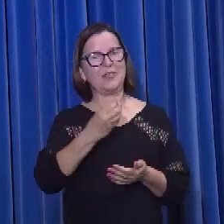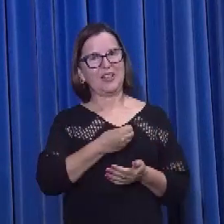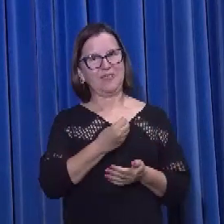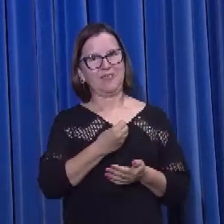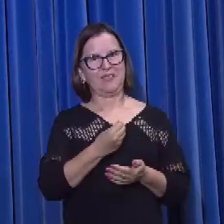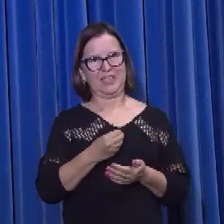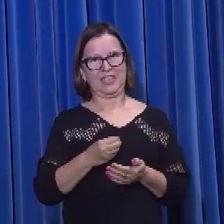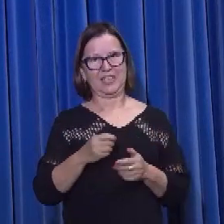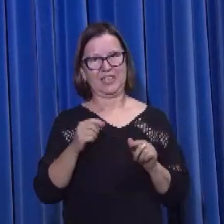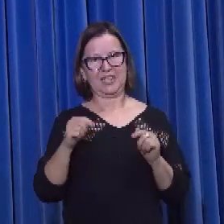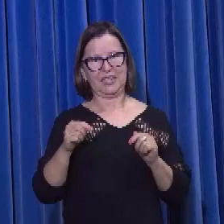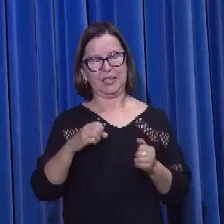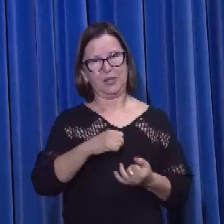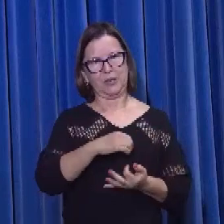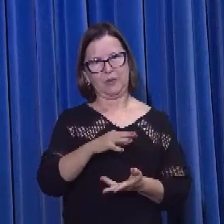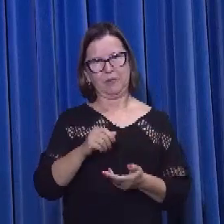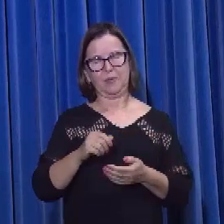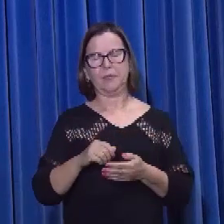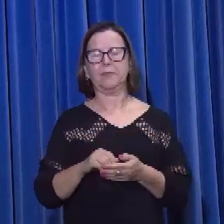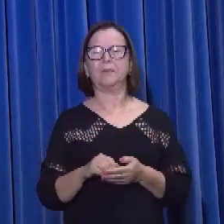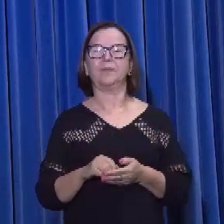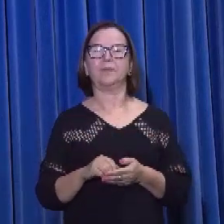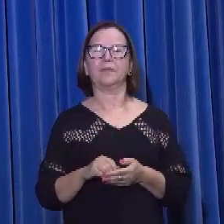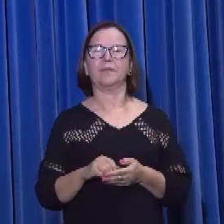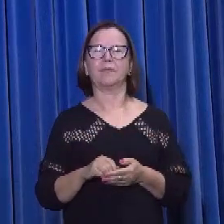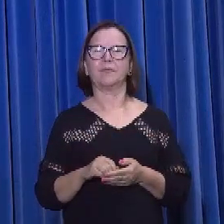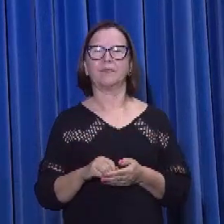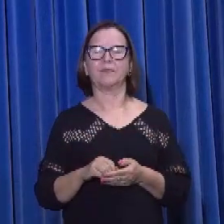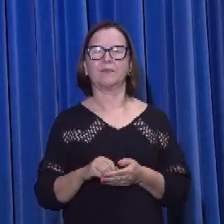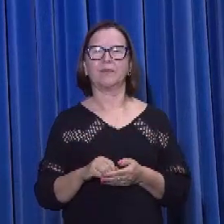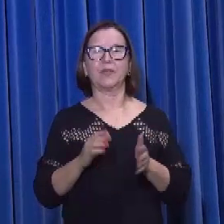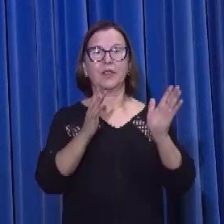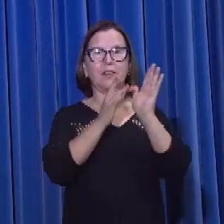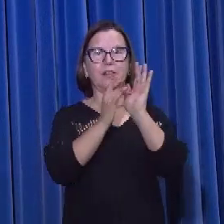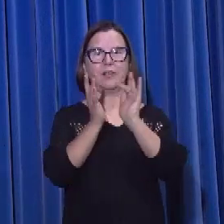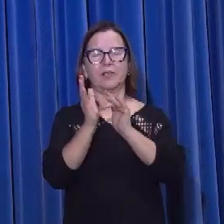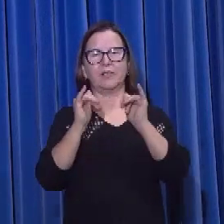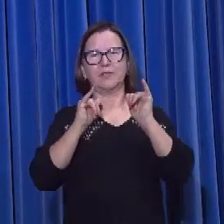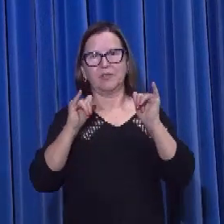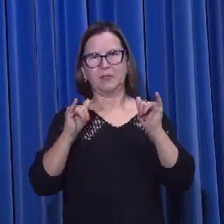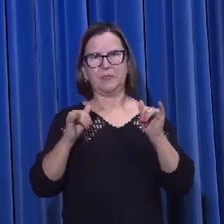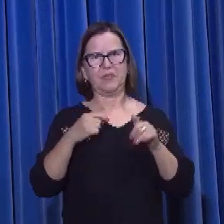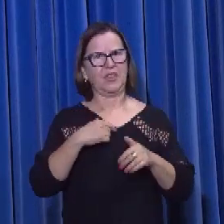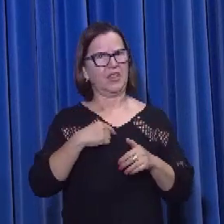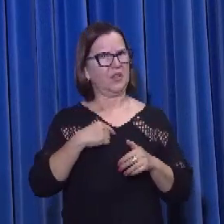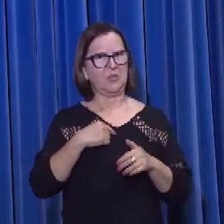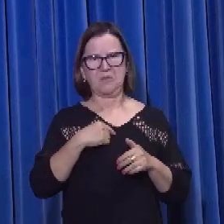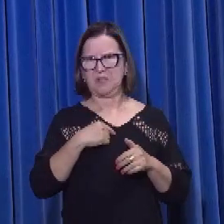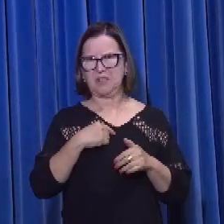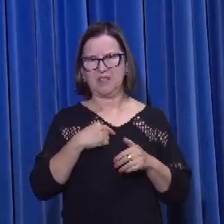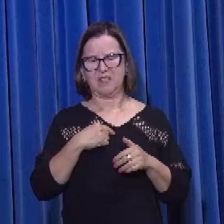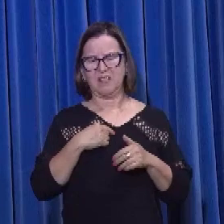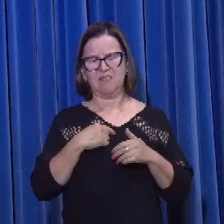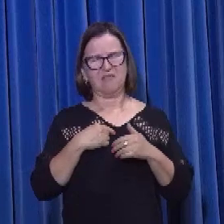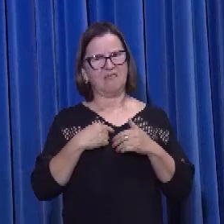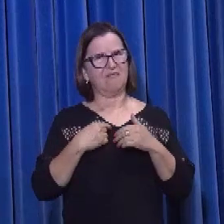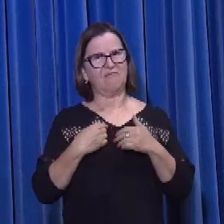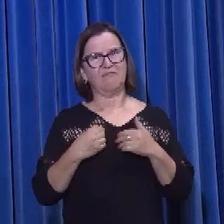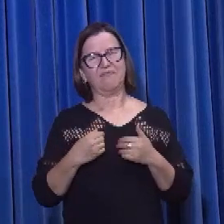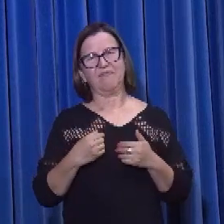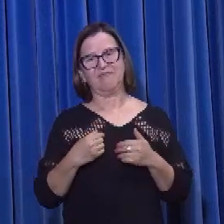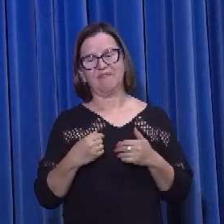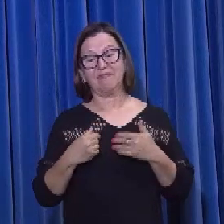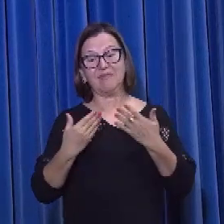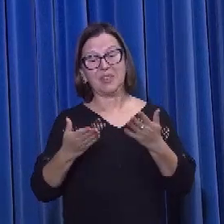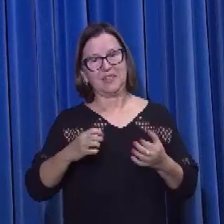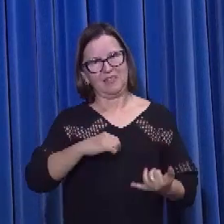o que Jesus disse? Eu não sou do mundo, como eles do mundo não são. Santifica-os